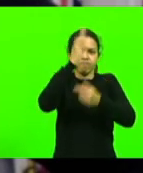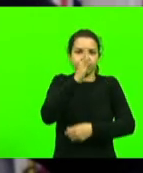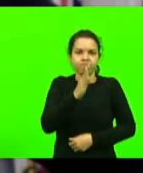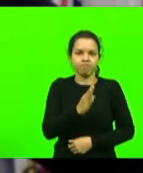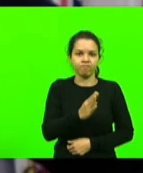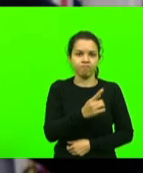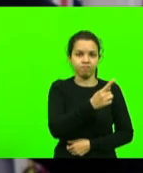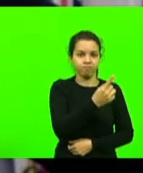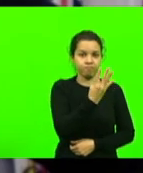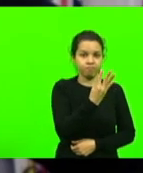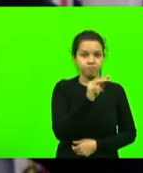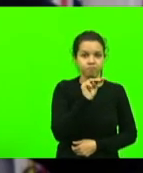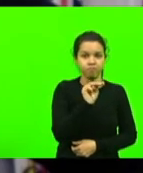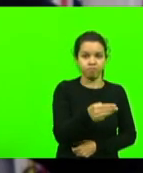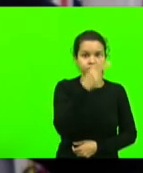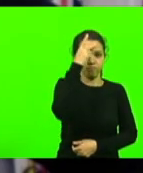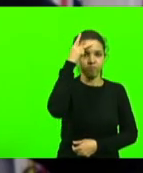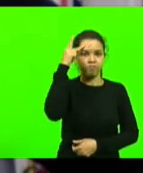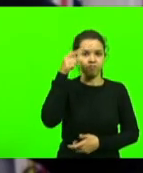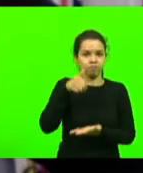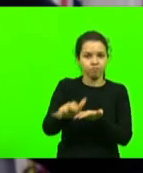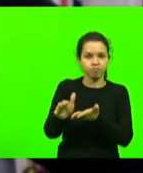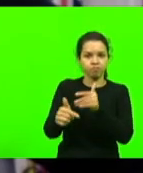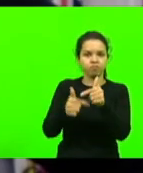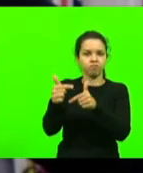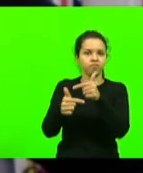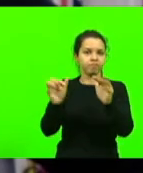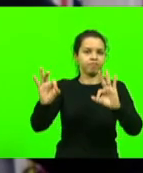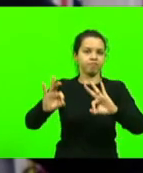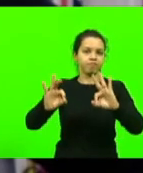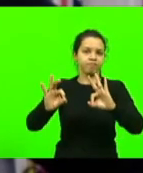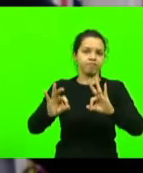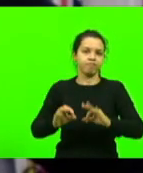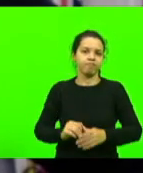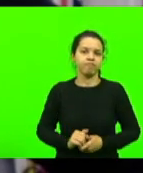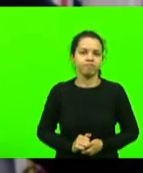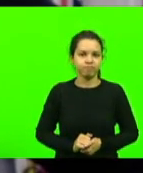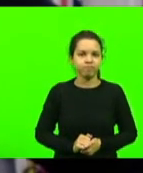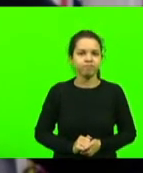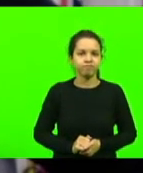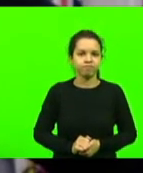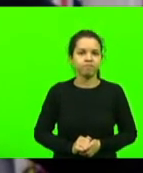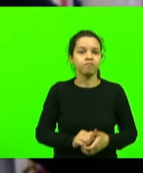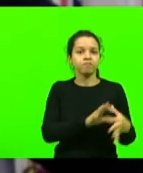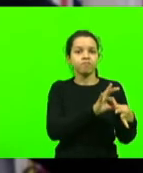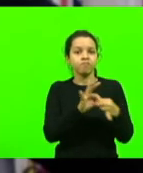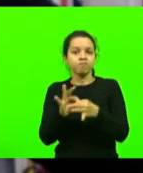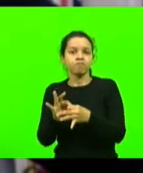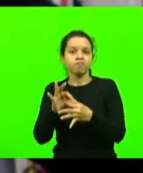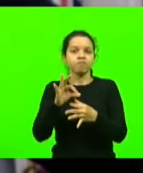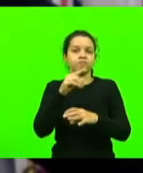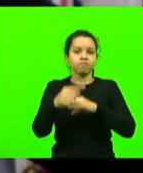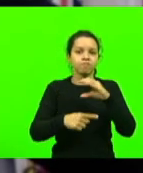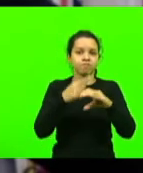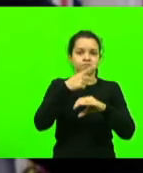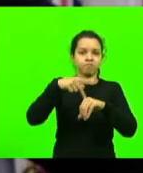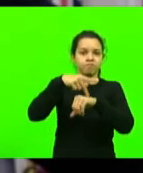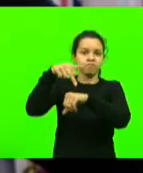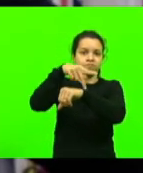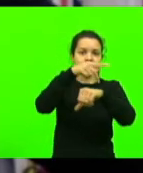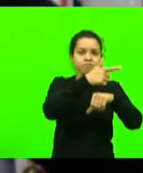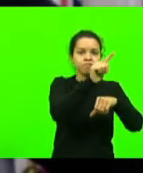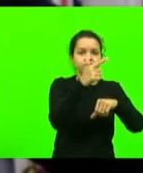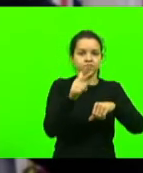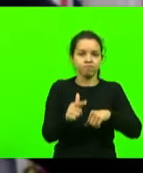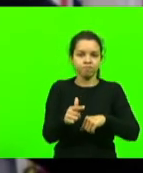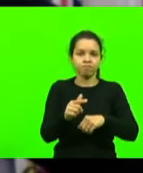14 milhões de desempregados também não contexto Internacional onde é peso democracias liberais reafirma